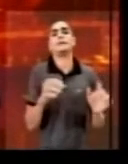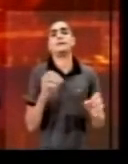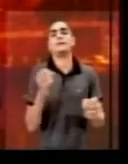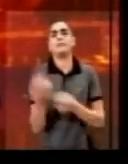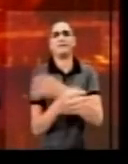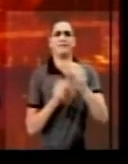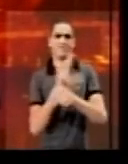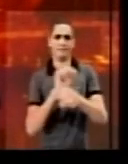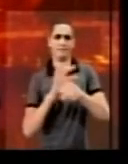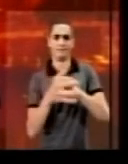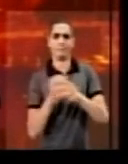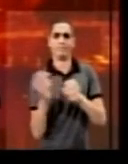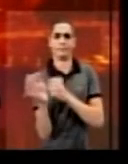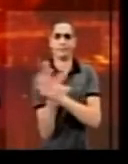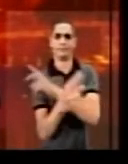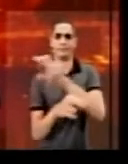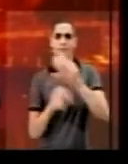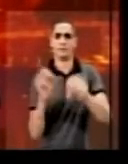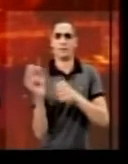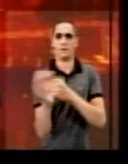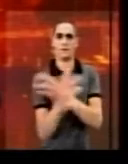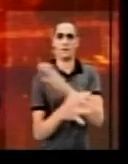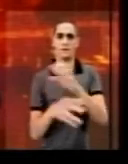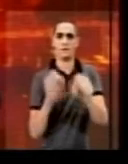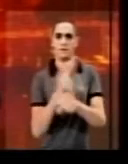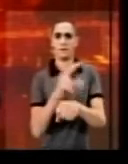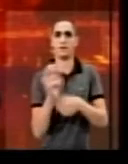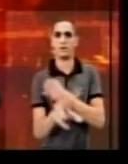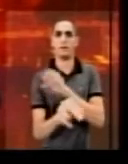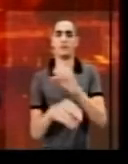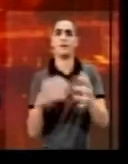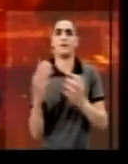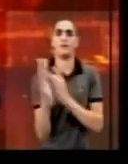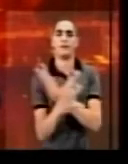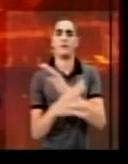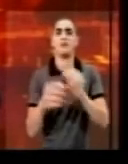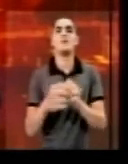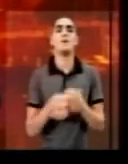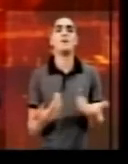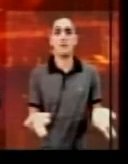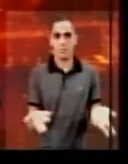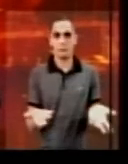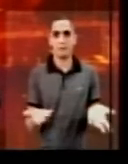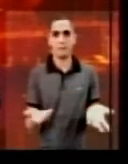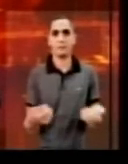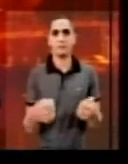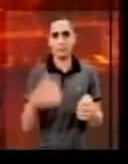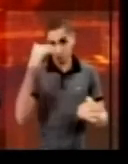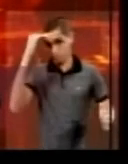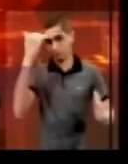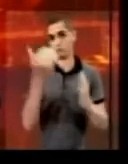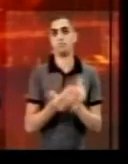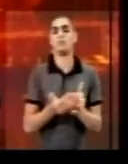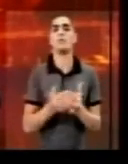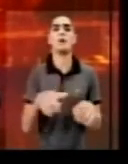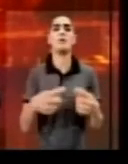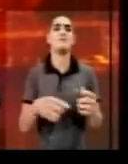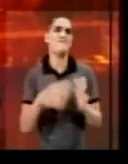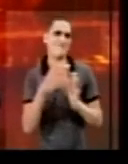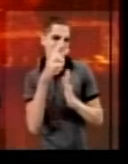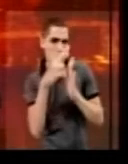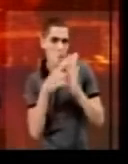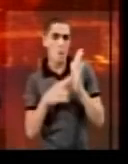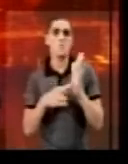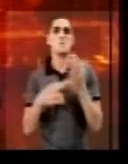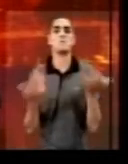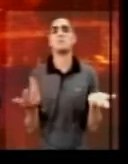desde que se cumpra. Por isso que nas determinações não pode servir pessoas em pé, por